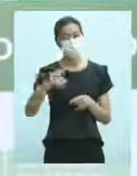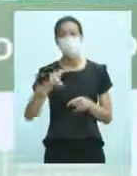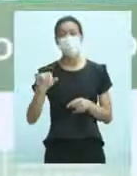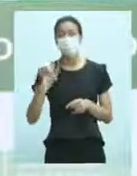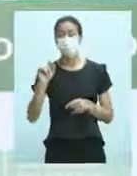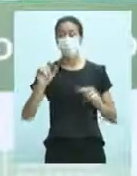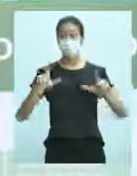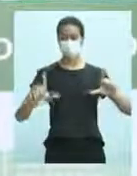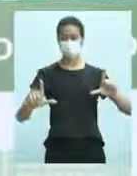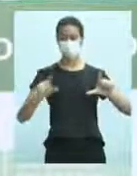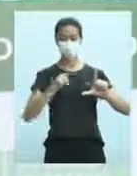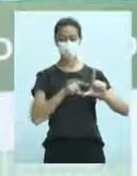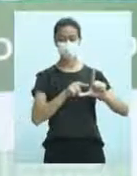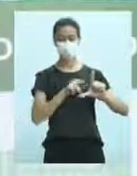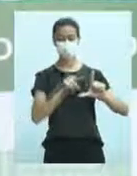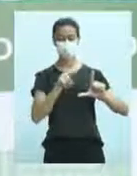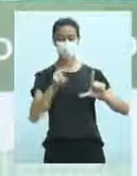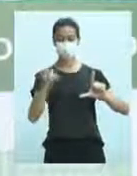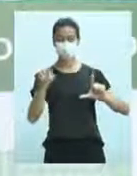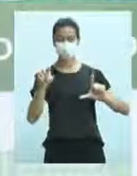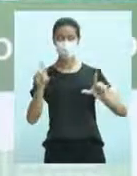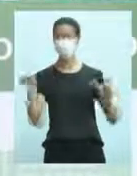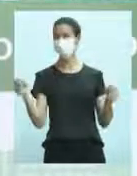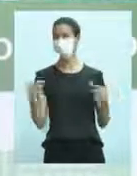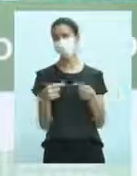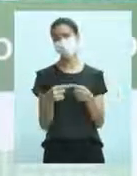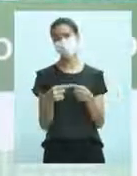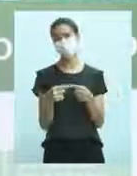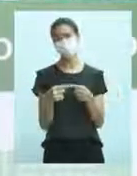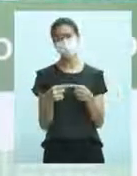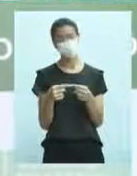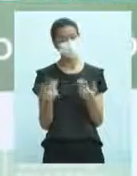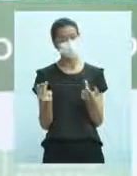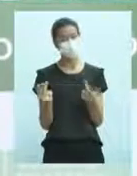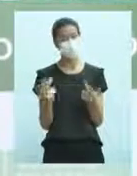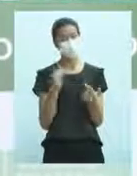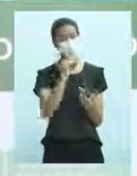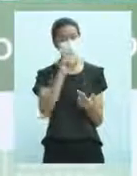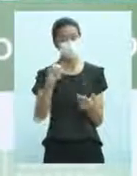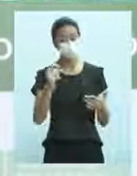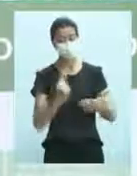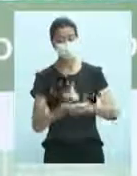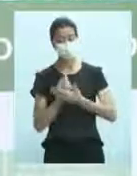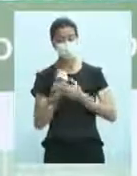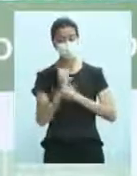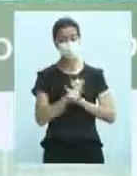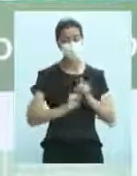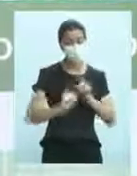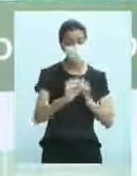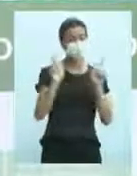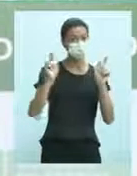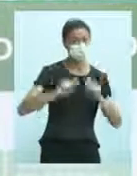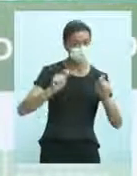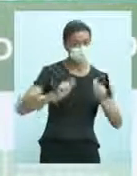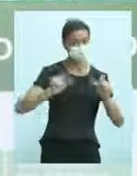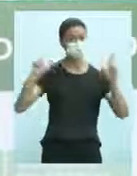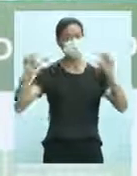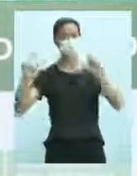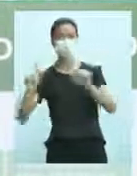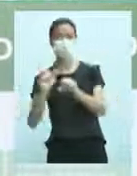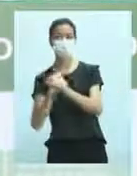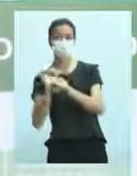está muito relacionado um detalhe só que esse caso só vão acontecer depois de